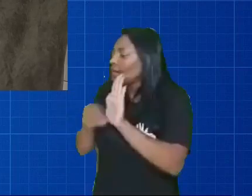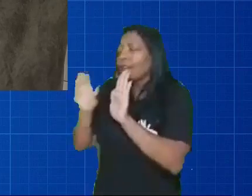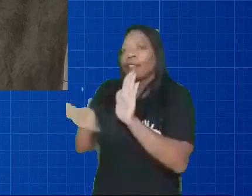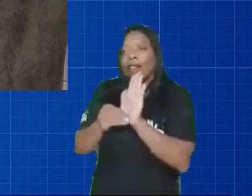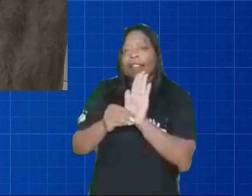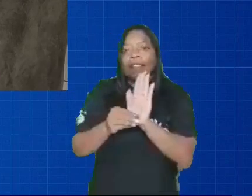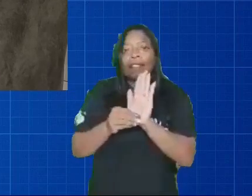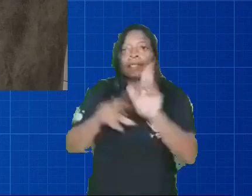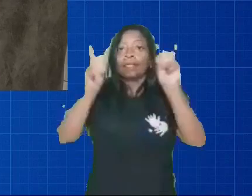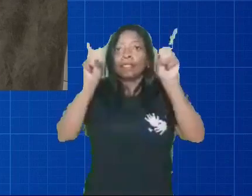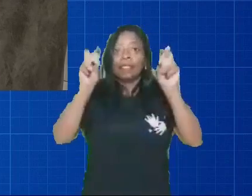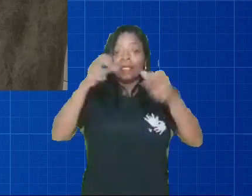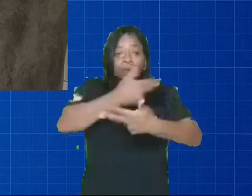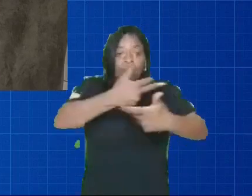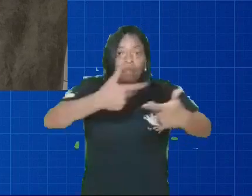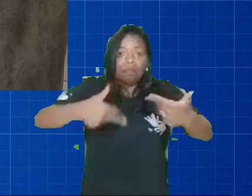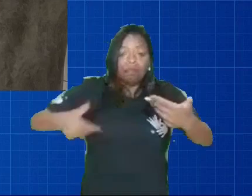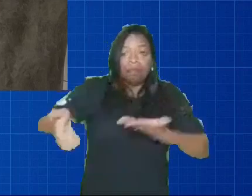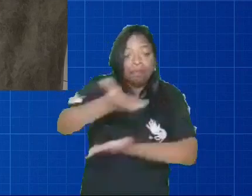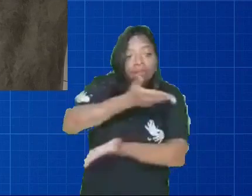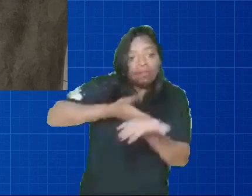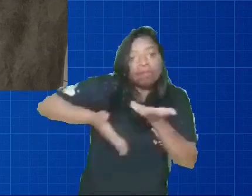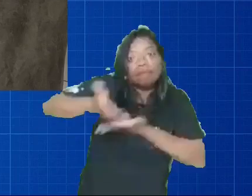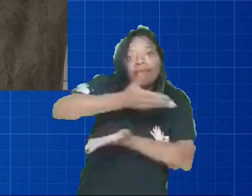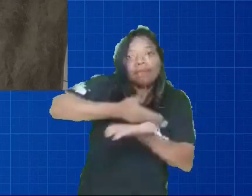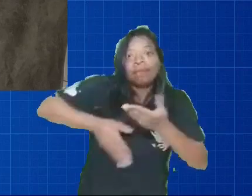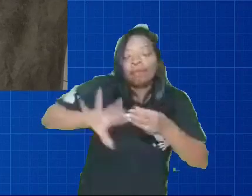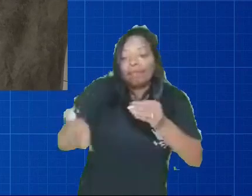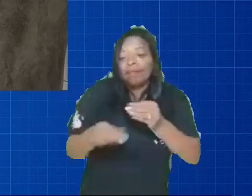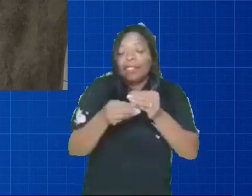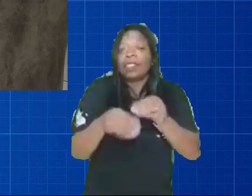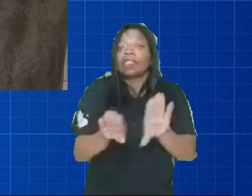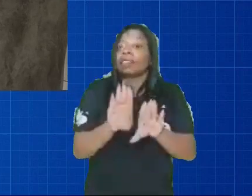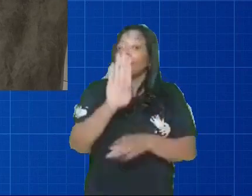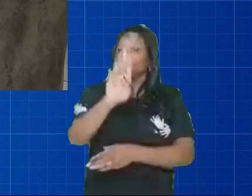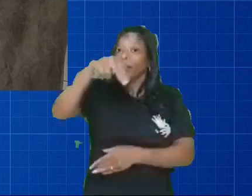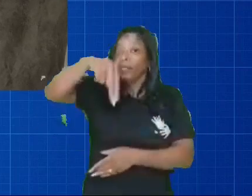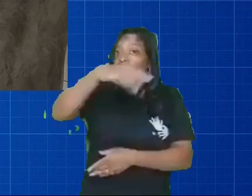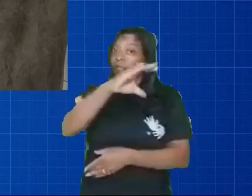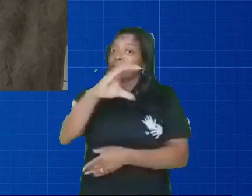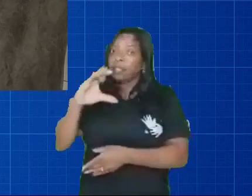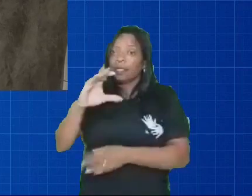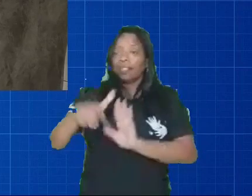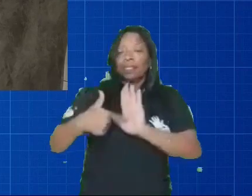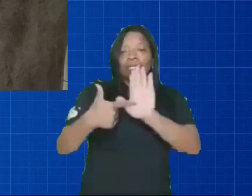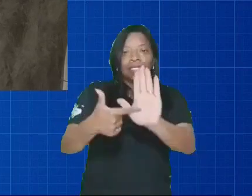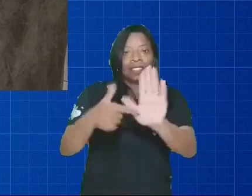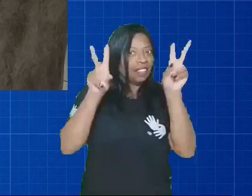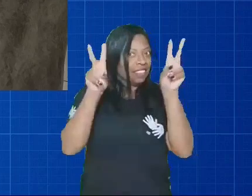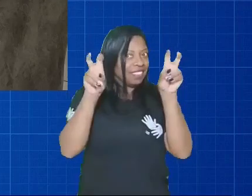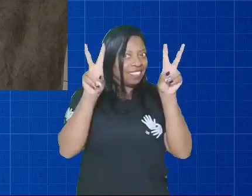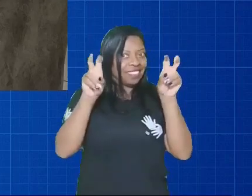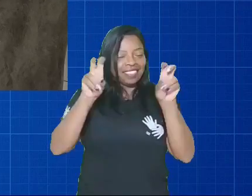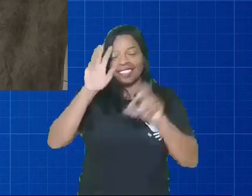que a educação ambiental é um dos temas transversais desde sempre, né, mas a Base Nacional Comum Curricular também postou como um dos temas,